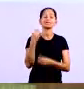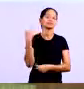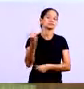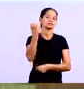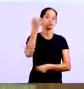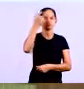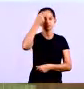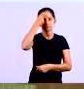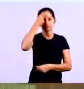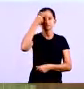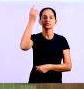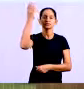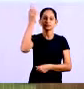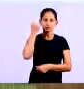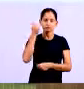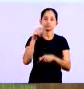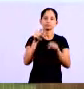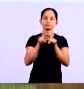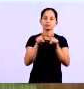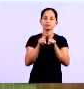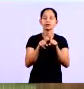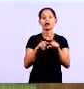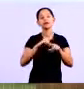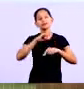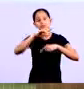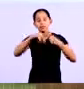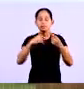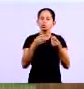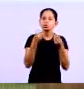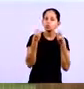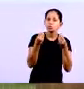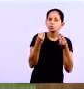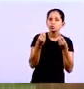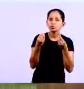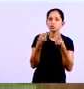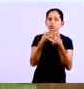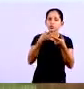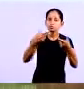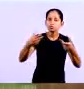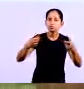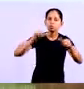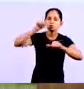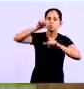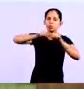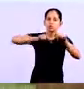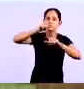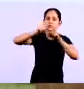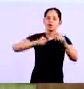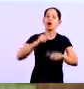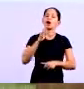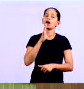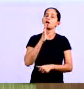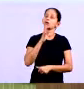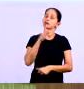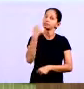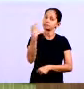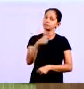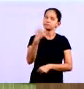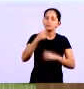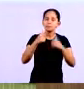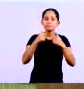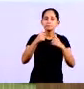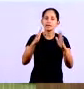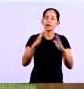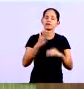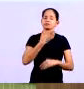importante para as pessoas começarem a saber, ter a noção daquela coisa de transformação das coisas através do conhecimento, e é para isso que a gente está aqui